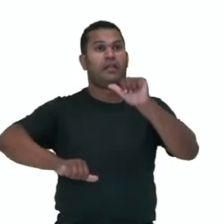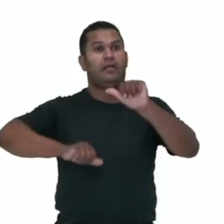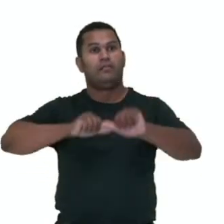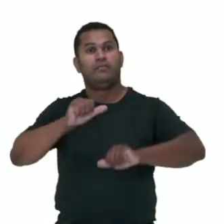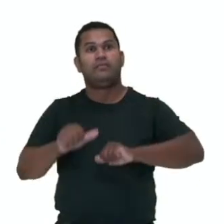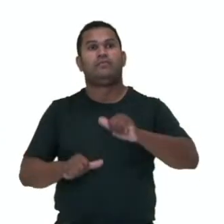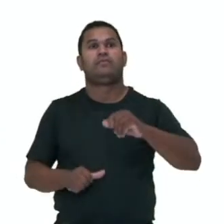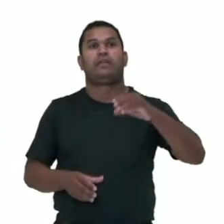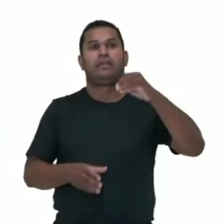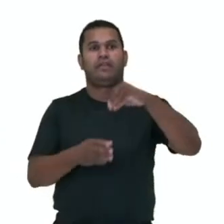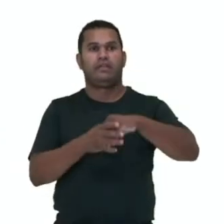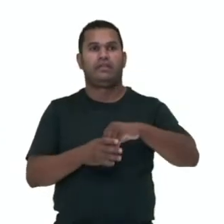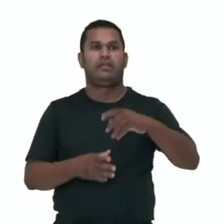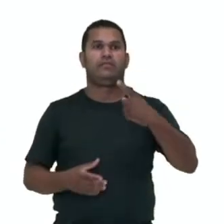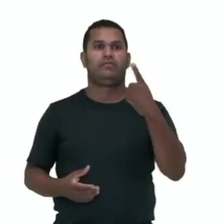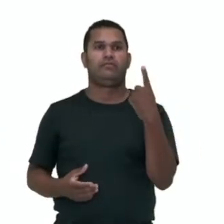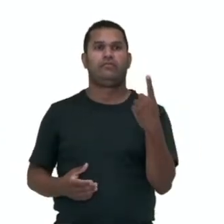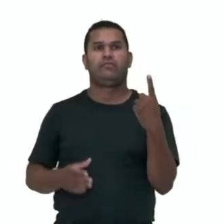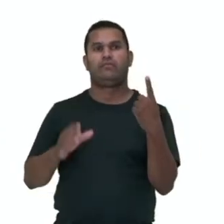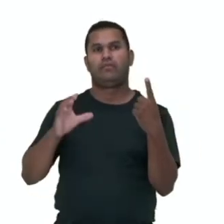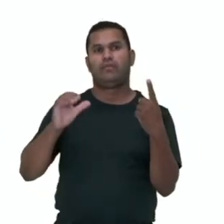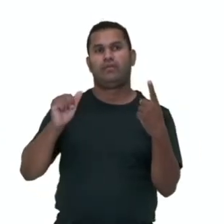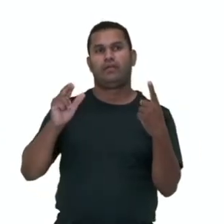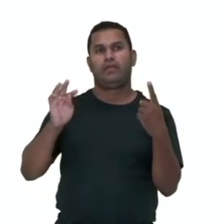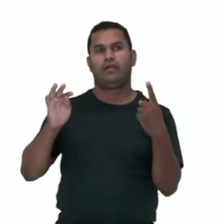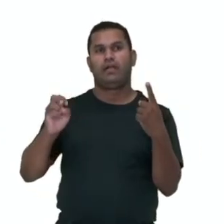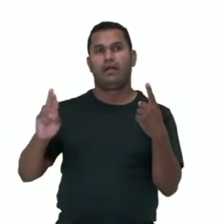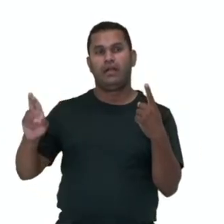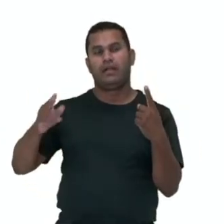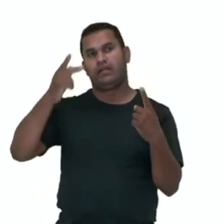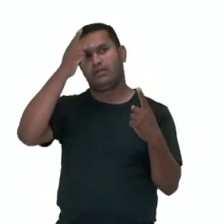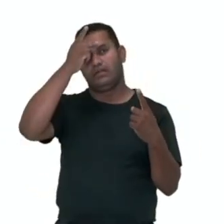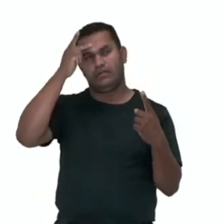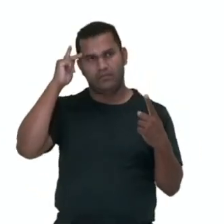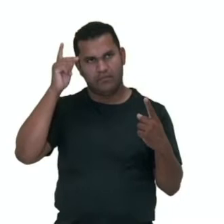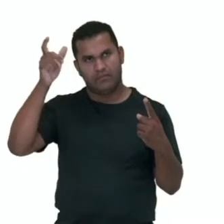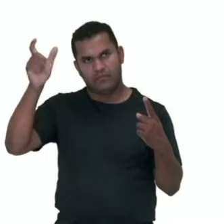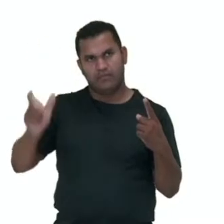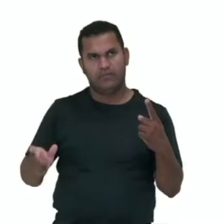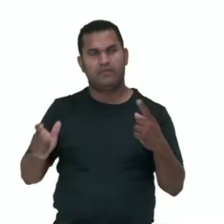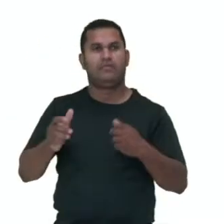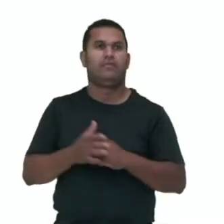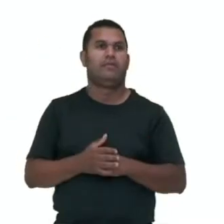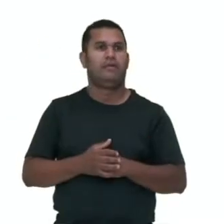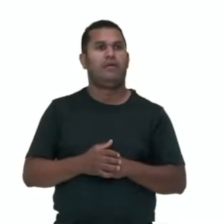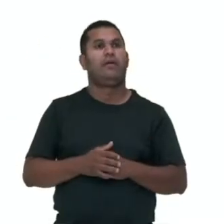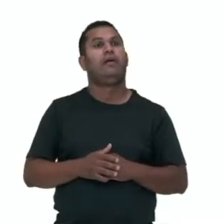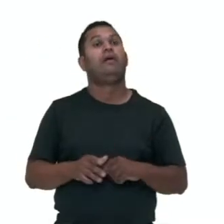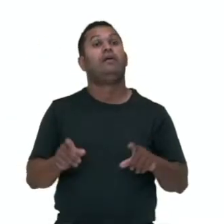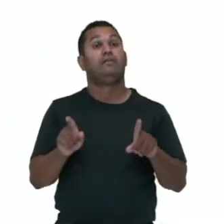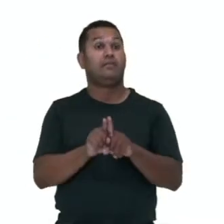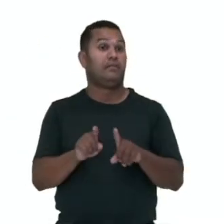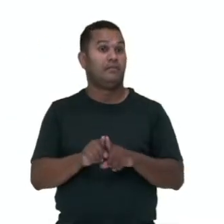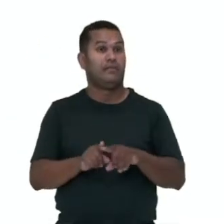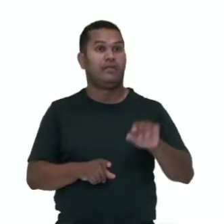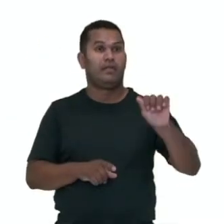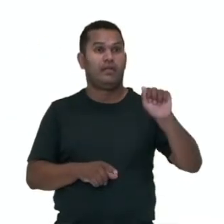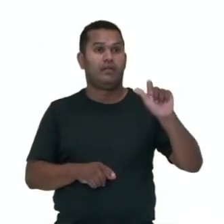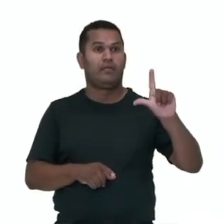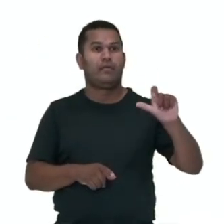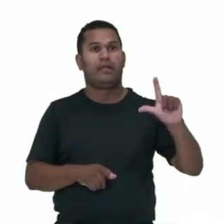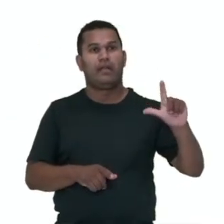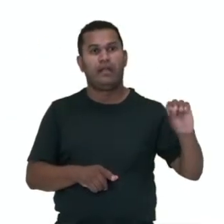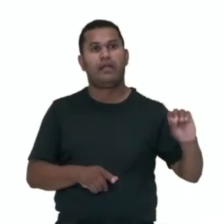é o geral ali, e o alelo dominante é aquele que manifesta a característica tanto em homozigose, azão-azão, quanto em